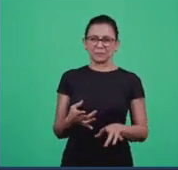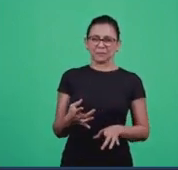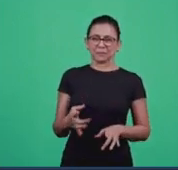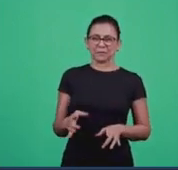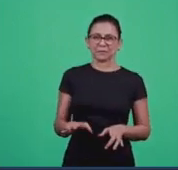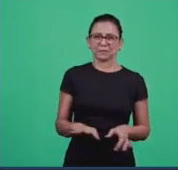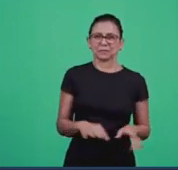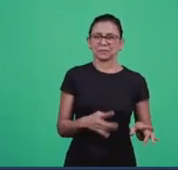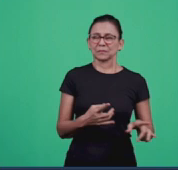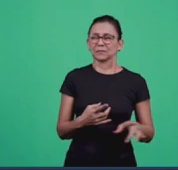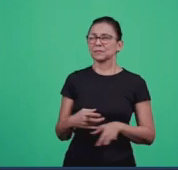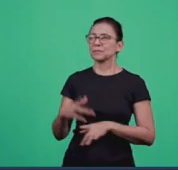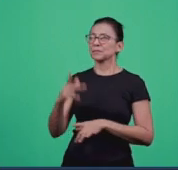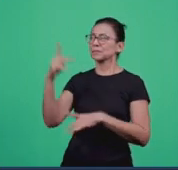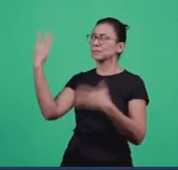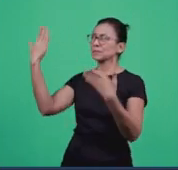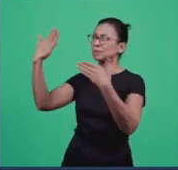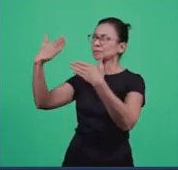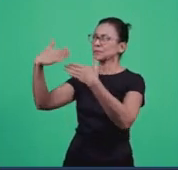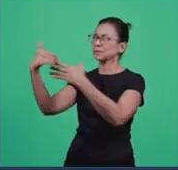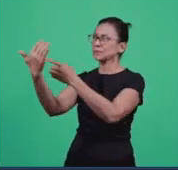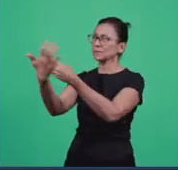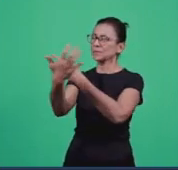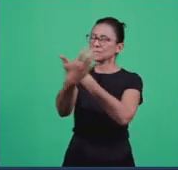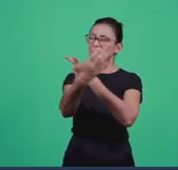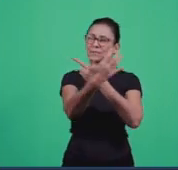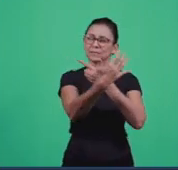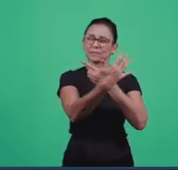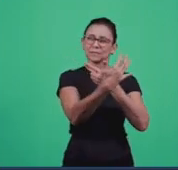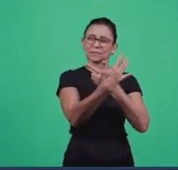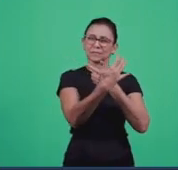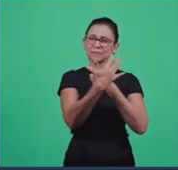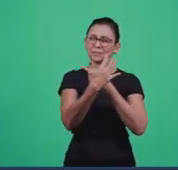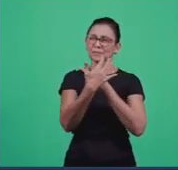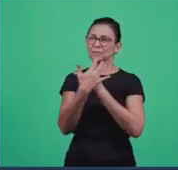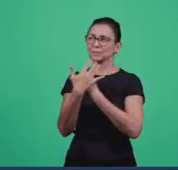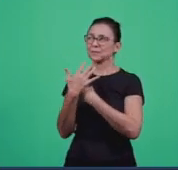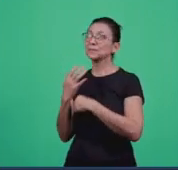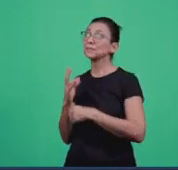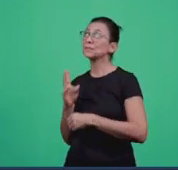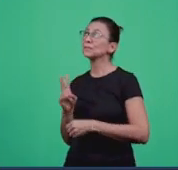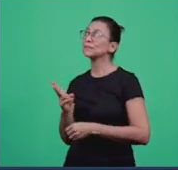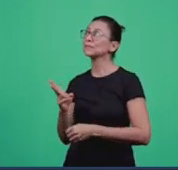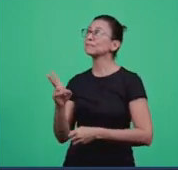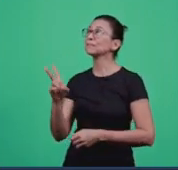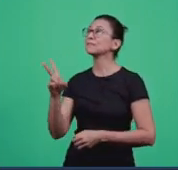protegido em teus braços, quero estar,